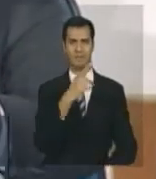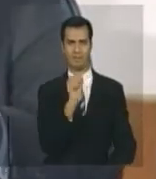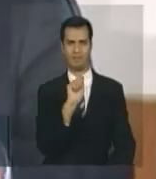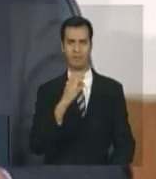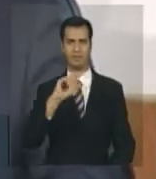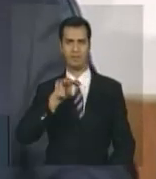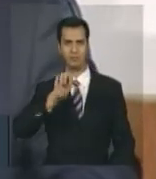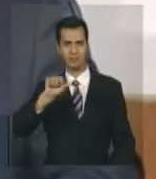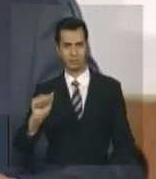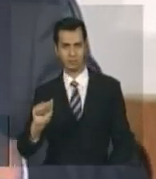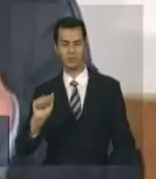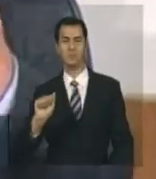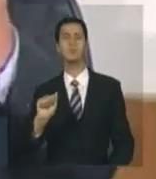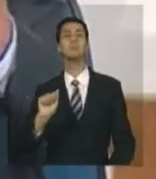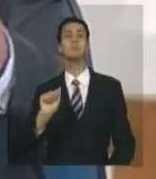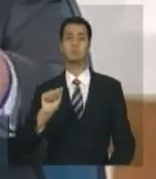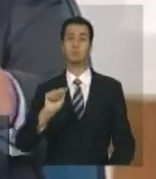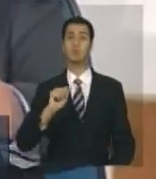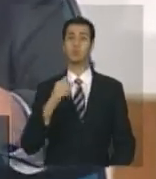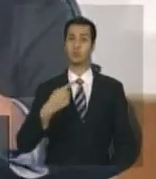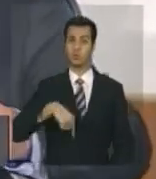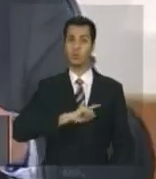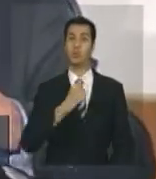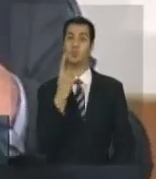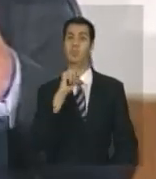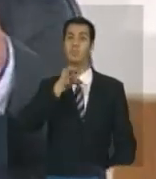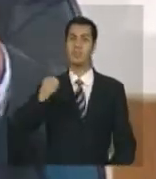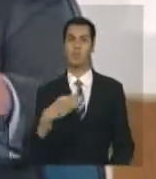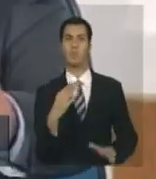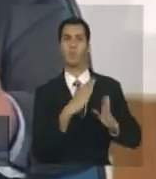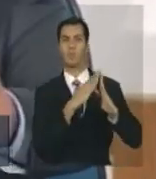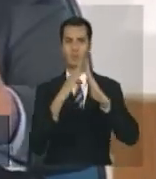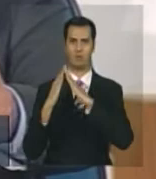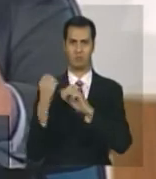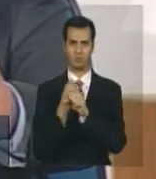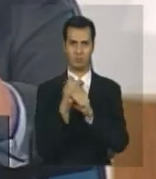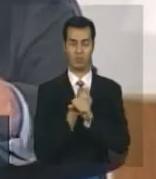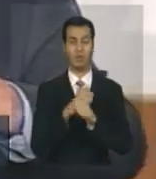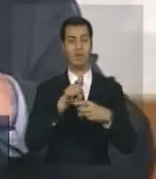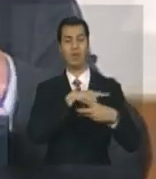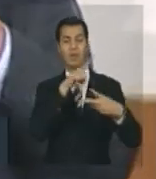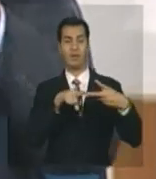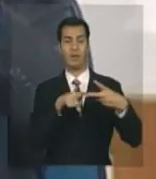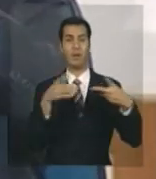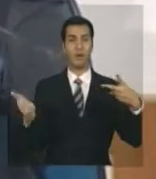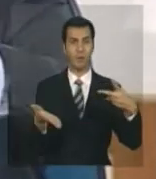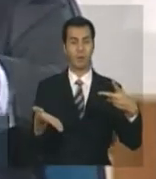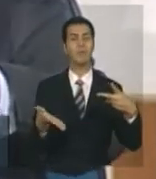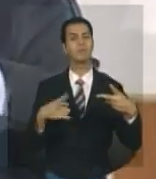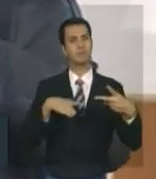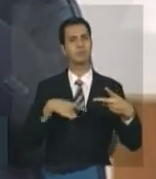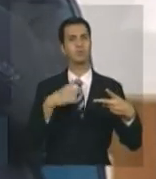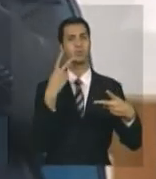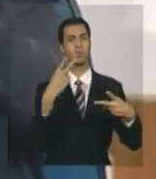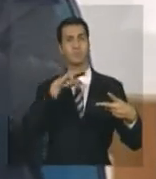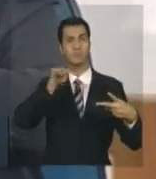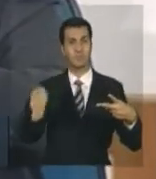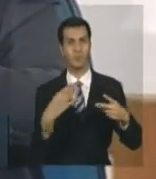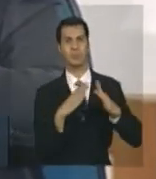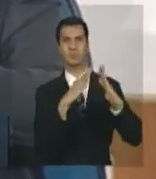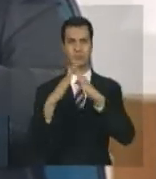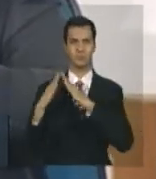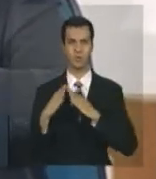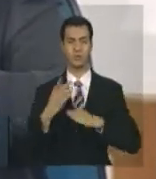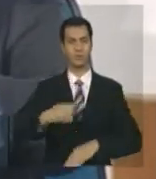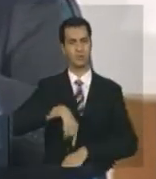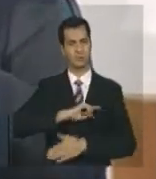são 2 milhões, e essas casas estão sendo construídas em áreas seguras. Então, nós vamos começar a virar a página